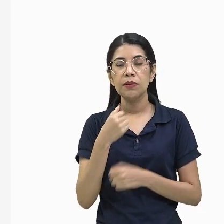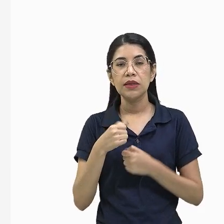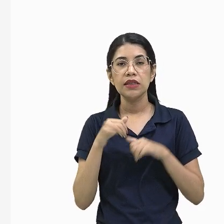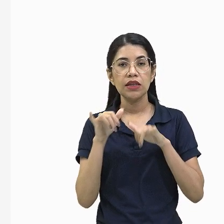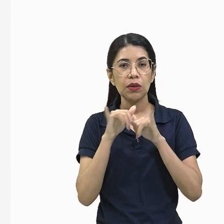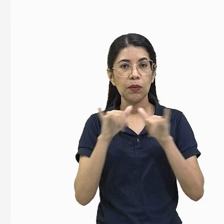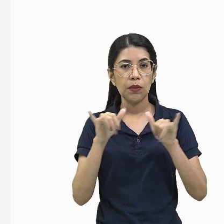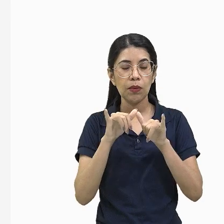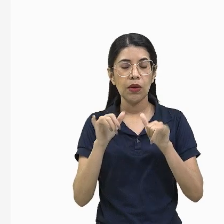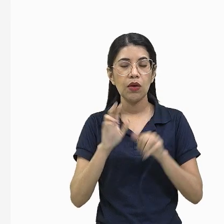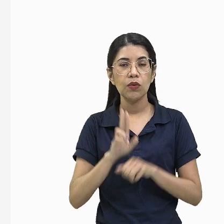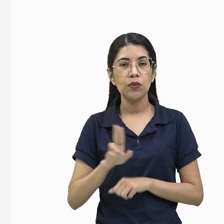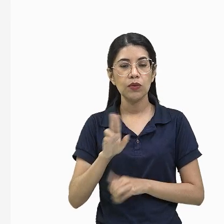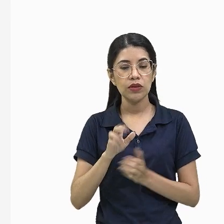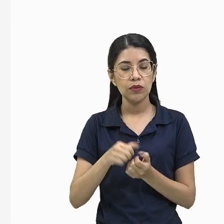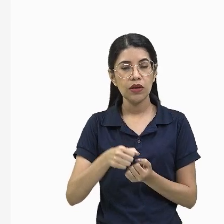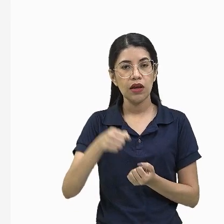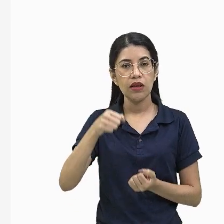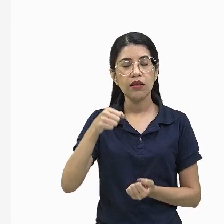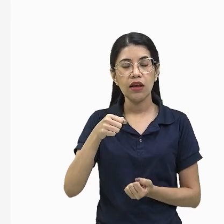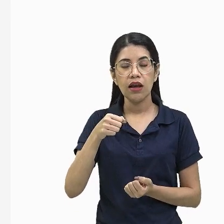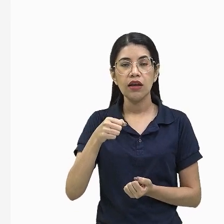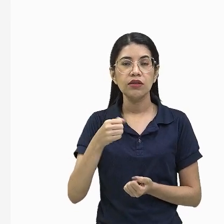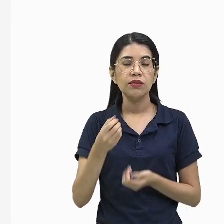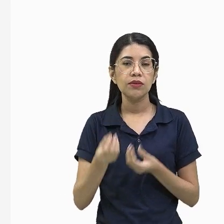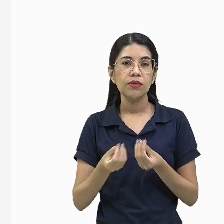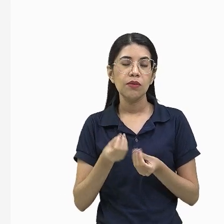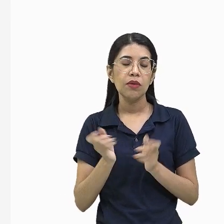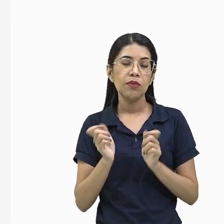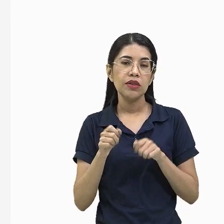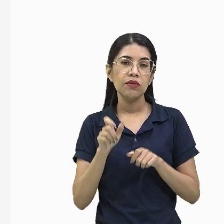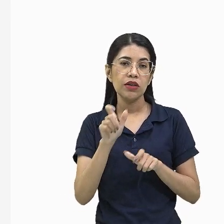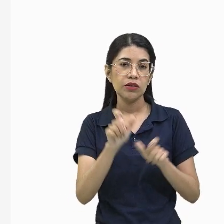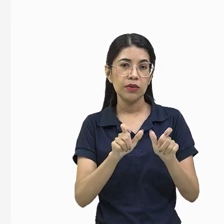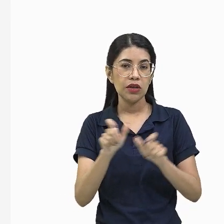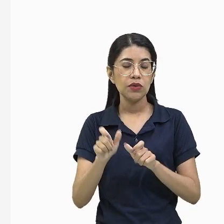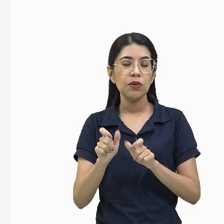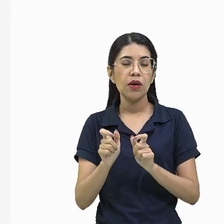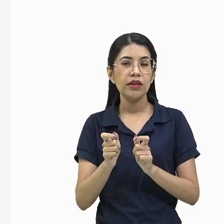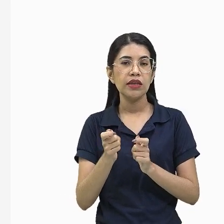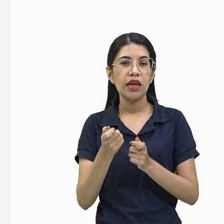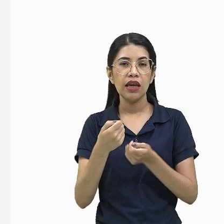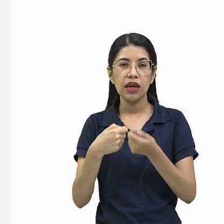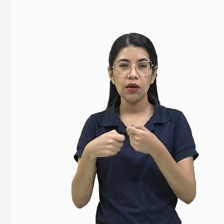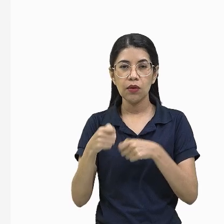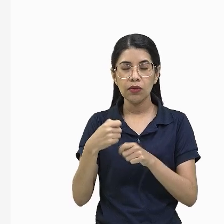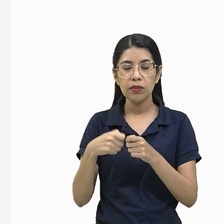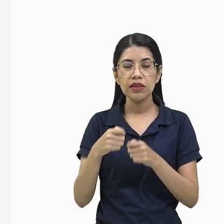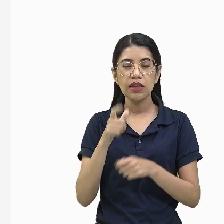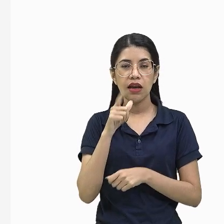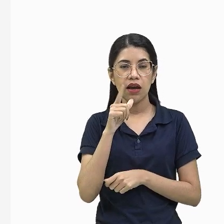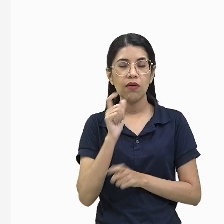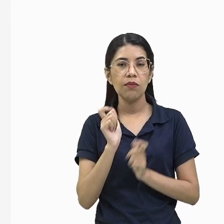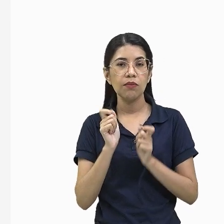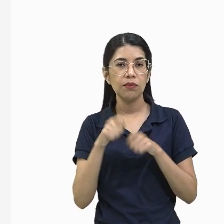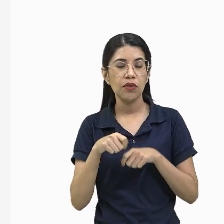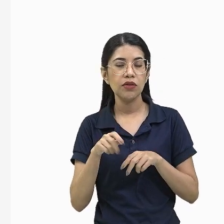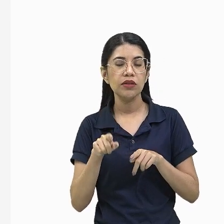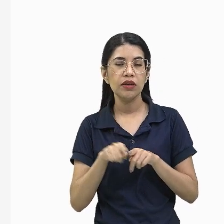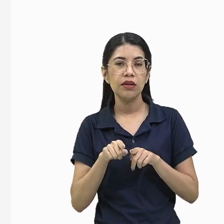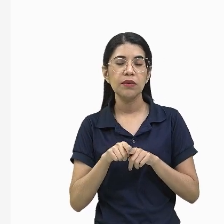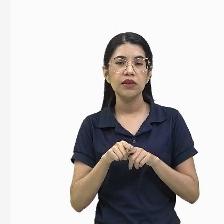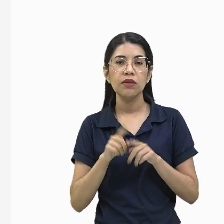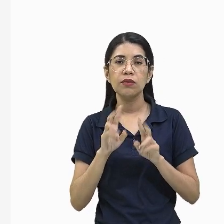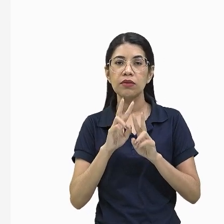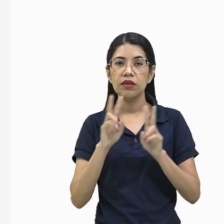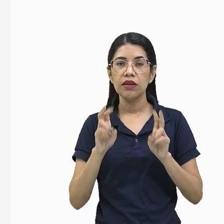vai utilizar um cartaz como peça publicitária para fazer com que as pessoas economizem mais água, pode ser uma causa, né?